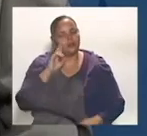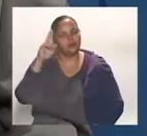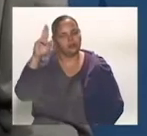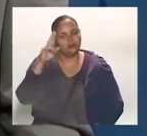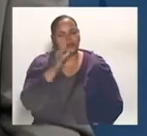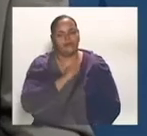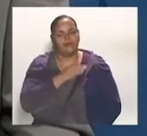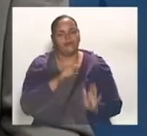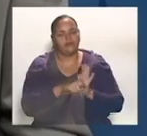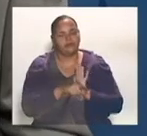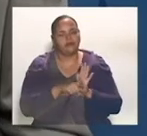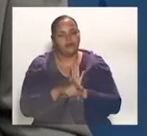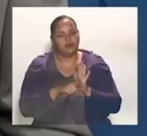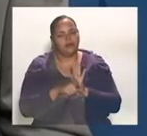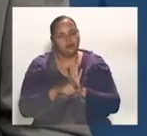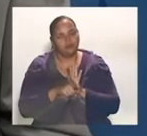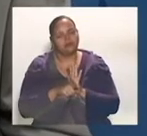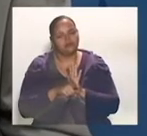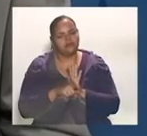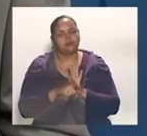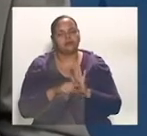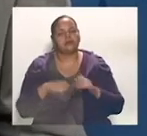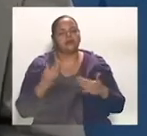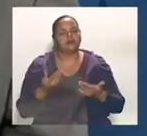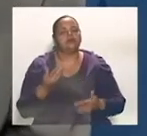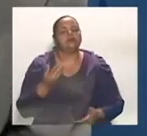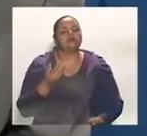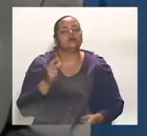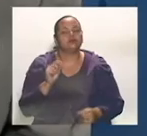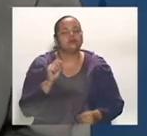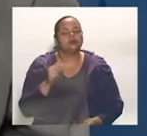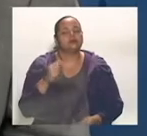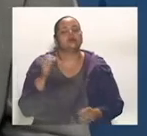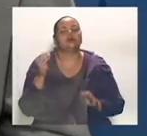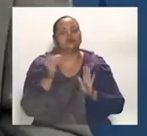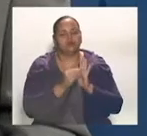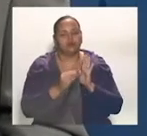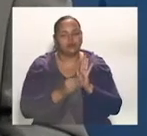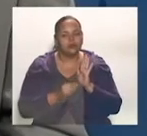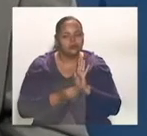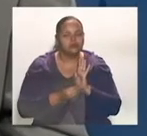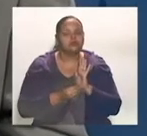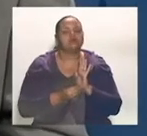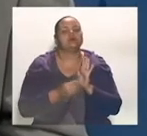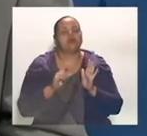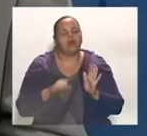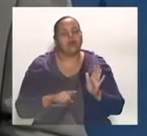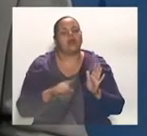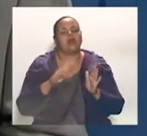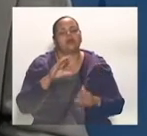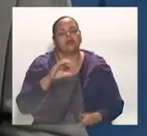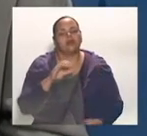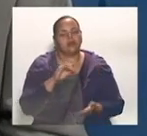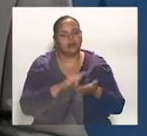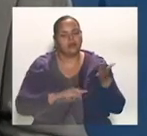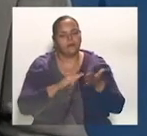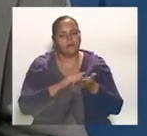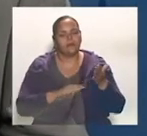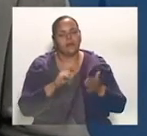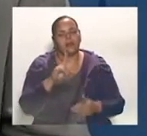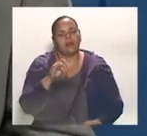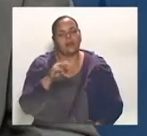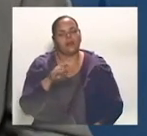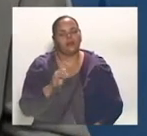Bem, com a entrada em vigor da Lei de Responsabilidade Fiscal, o Estatuto também teve que ser alterado. Aí foi incluída a necessidade de apresentação